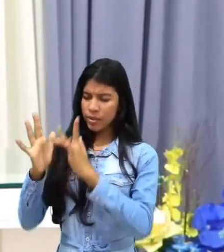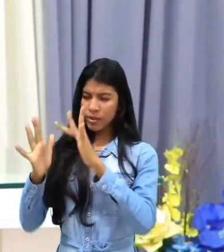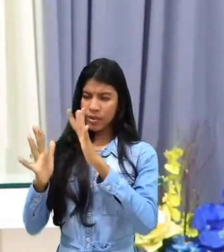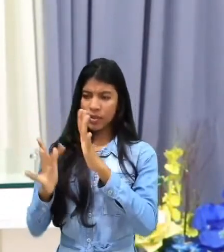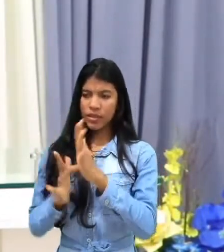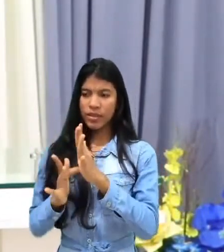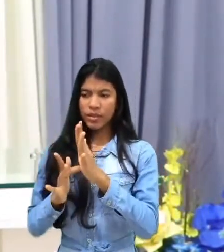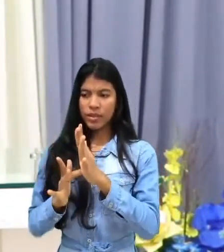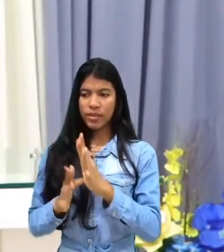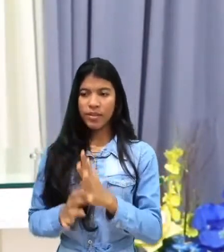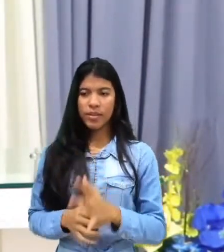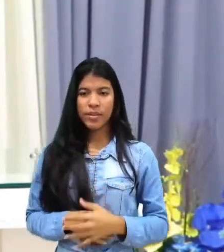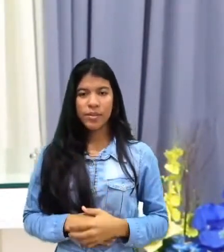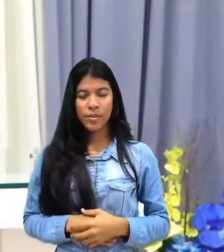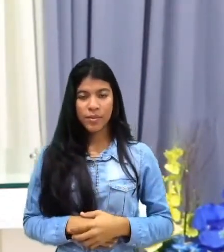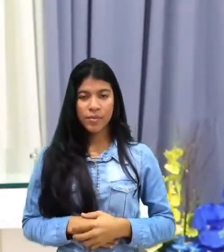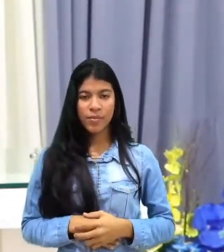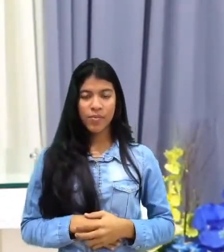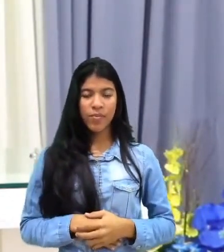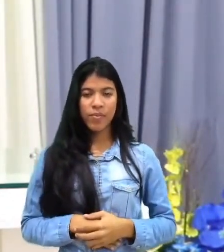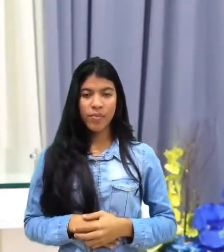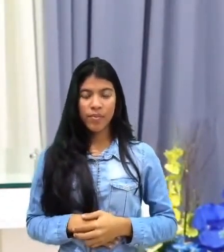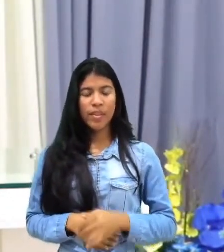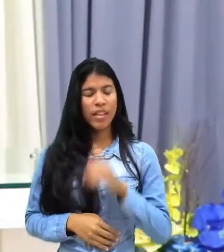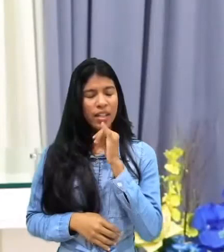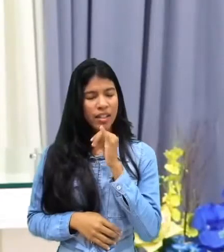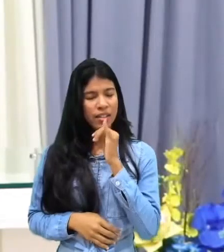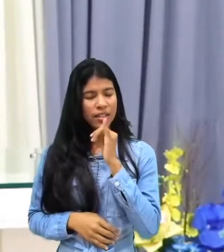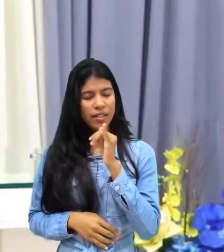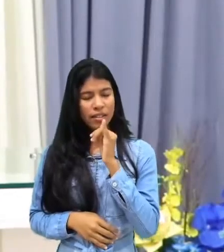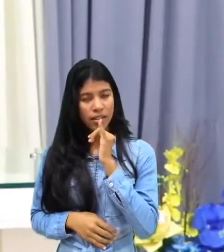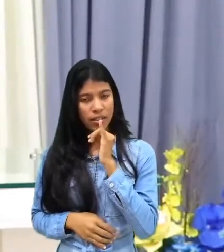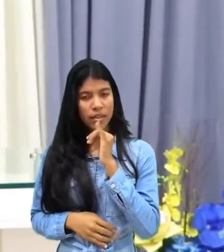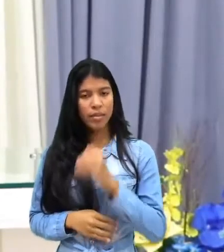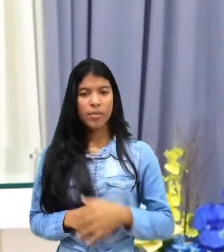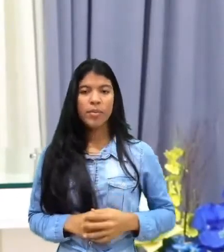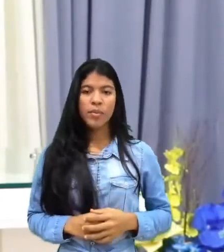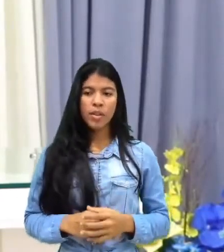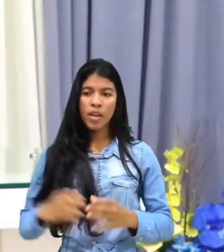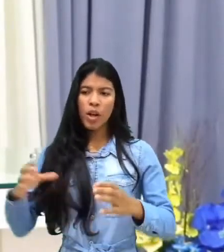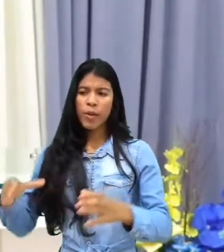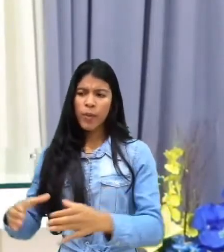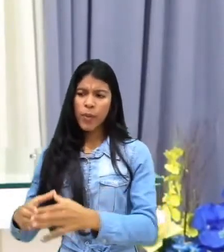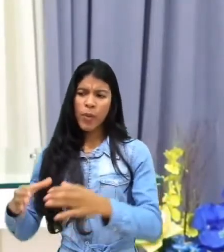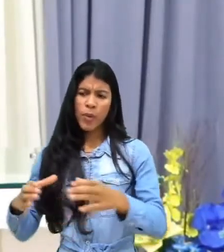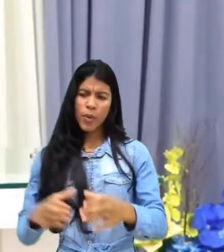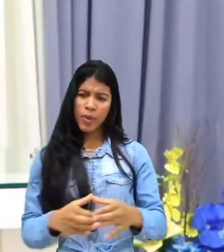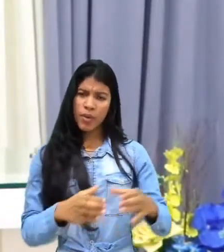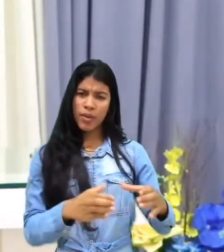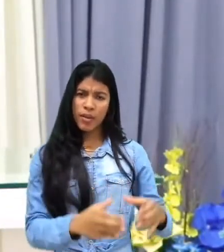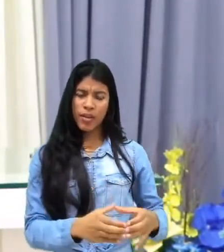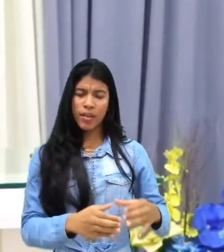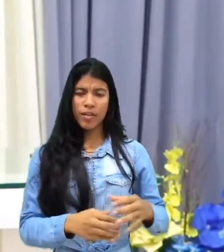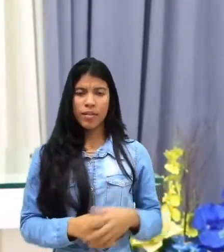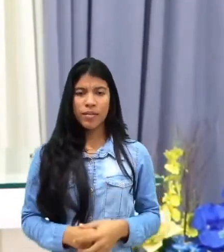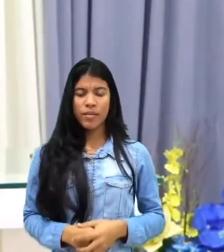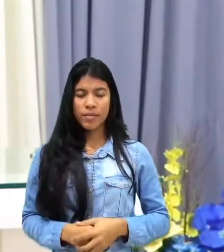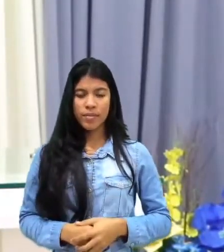referência na sua localidade, no seu habitat, assim como para nós